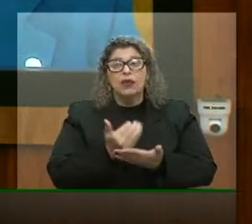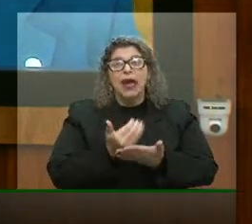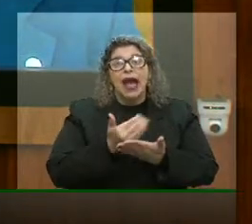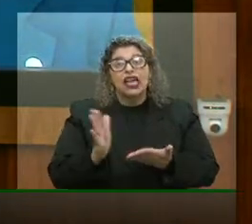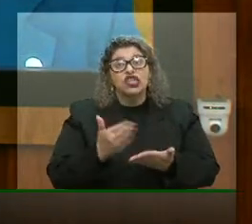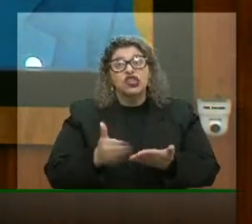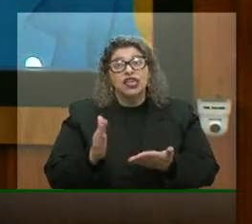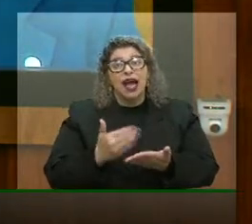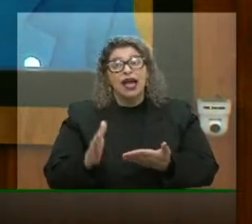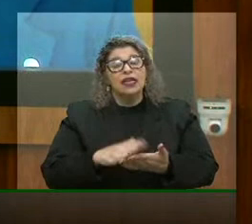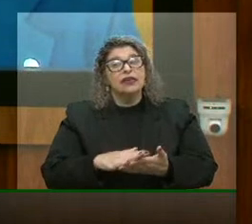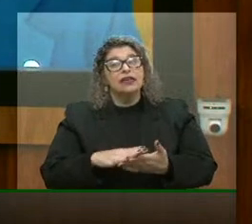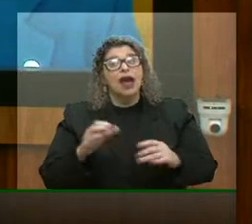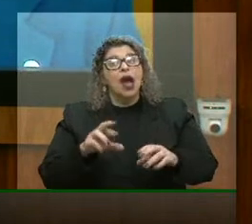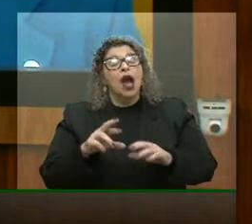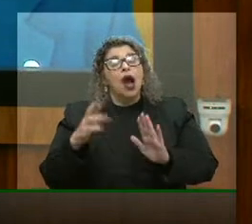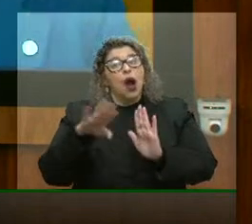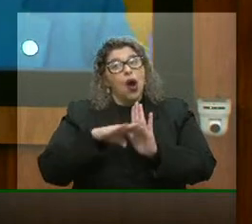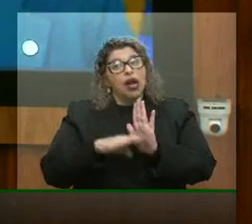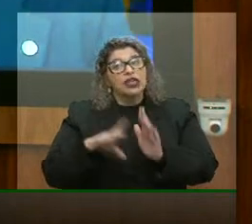dia do PL